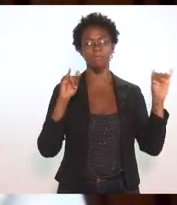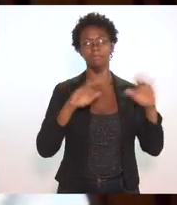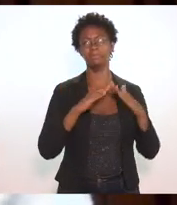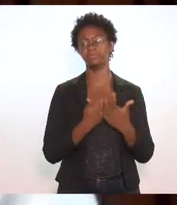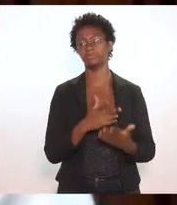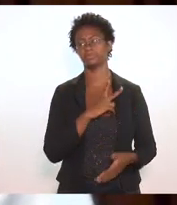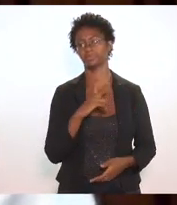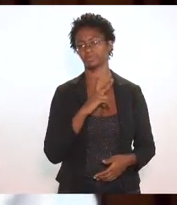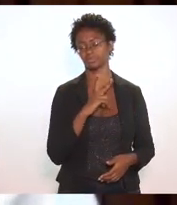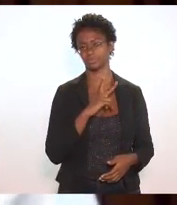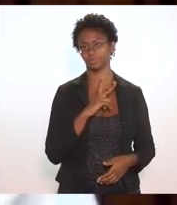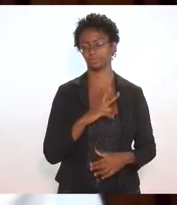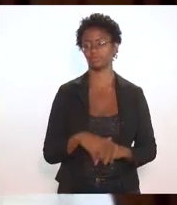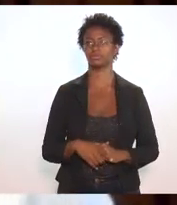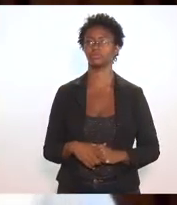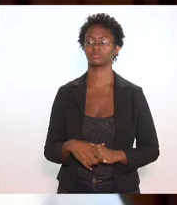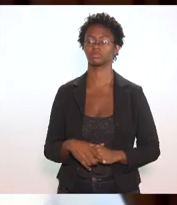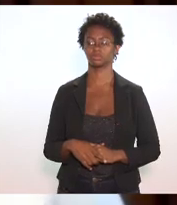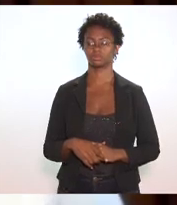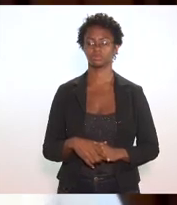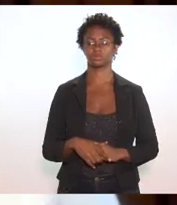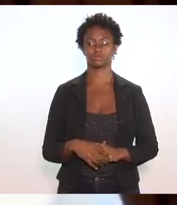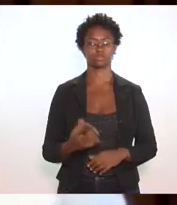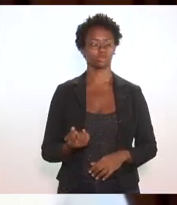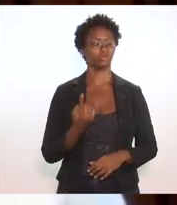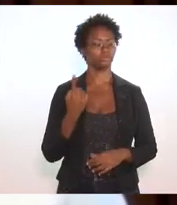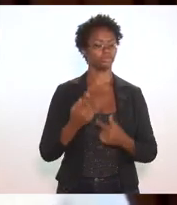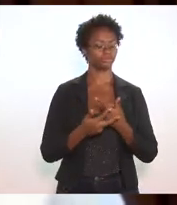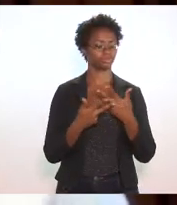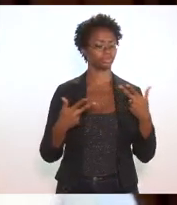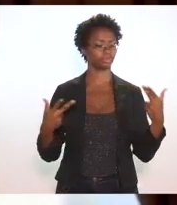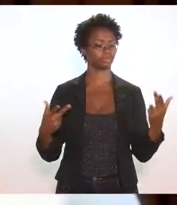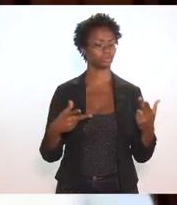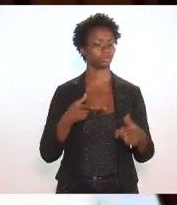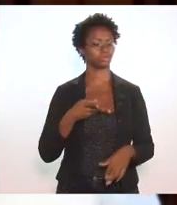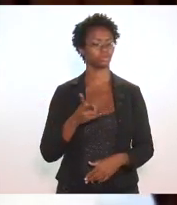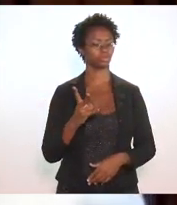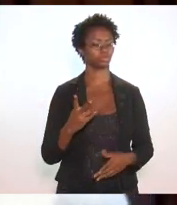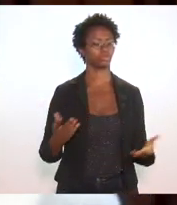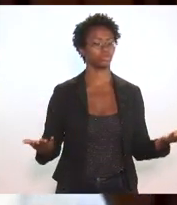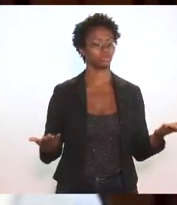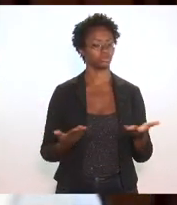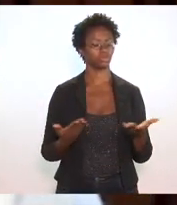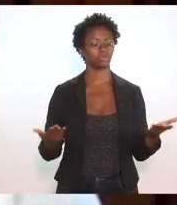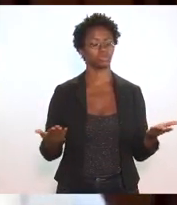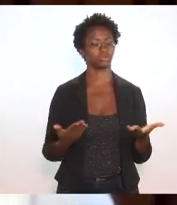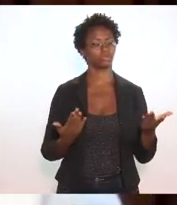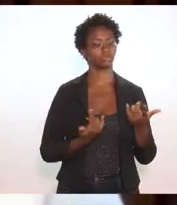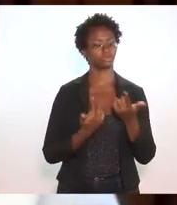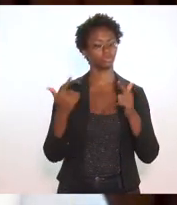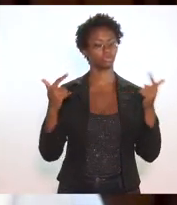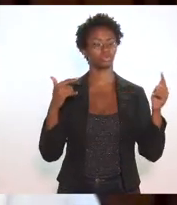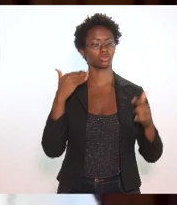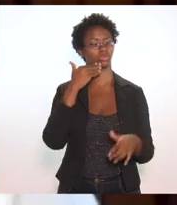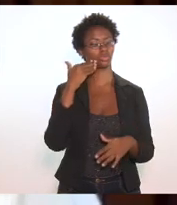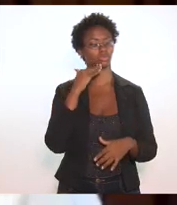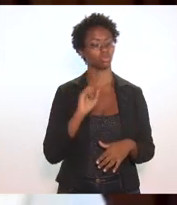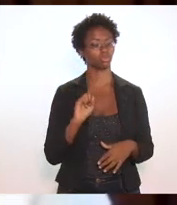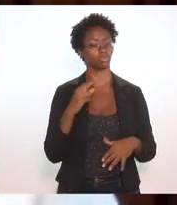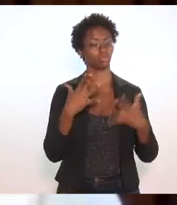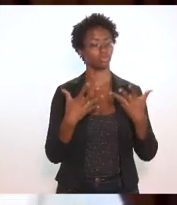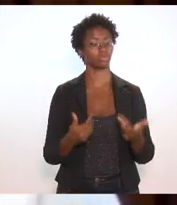privadas. Esse é o único destaque que ainda perdura, porque os demais estão prejudicados ou foram